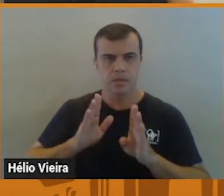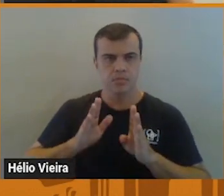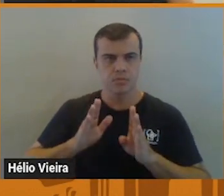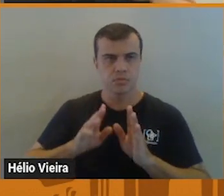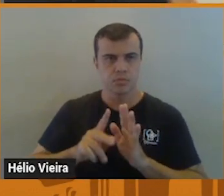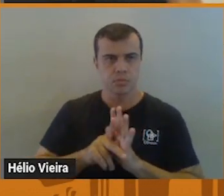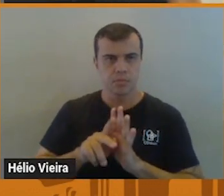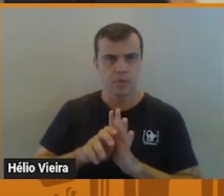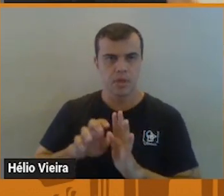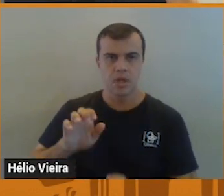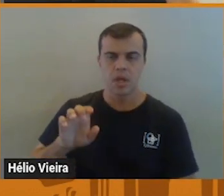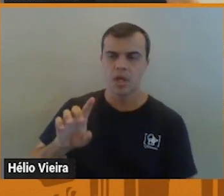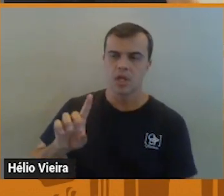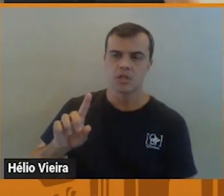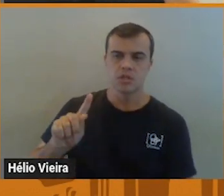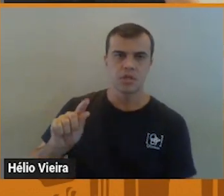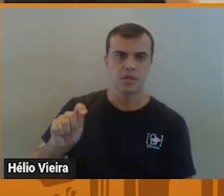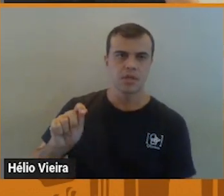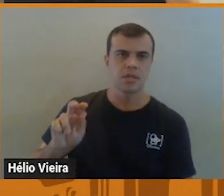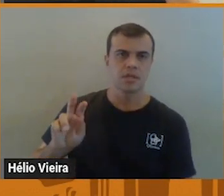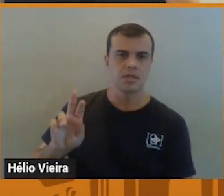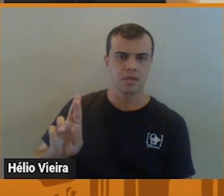do Edgar, né,